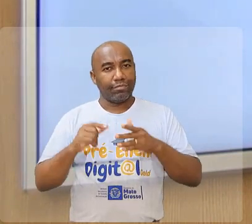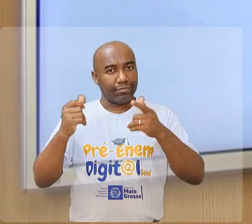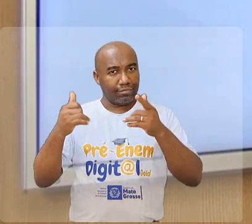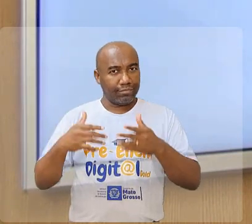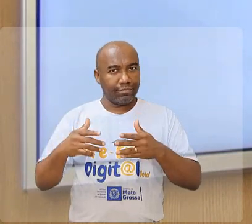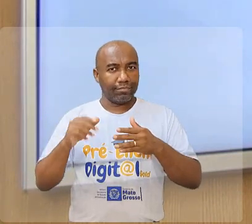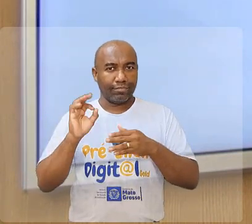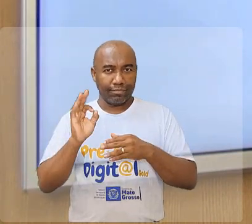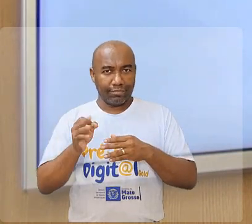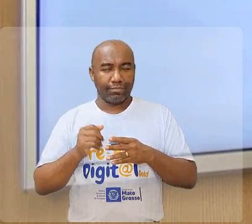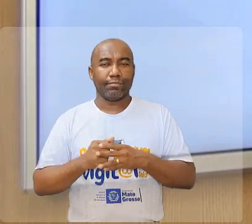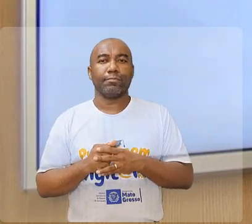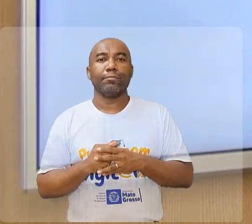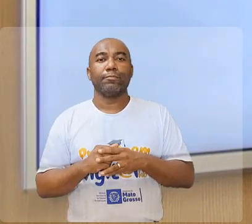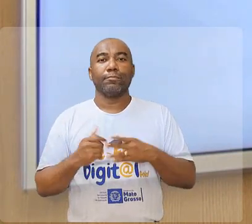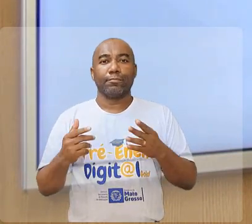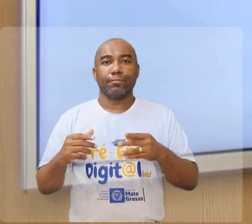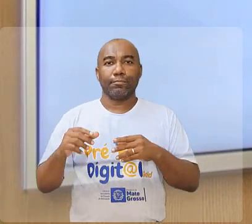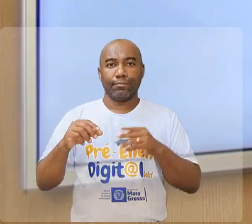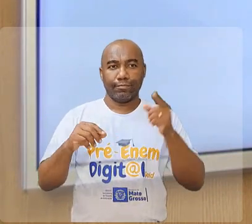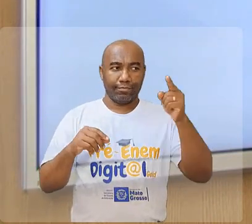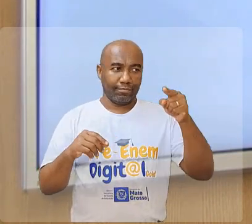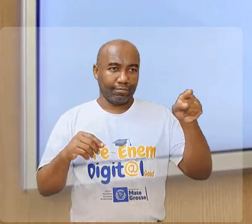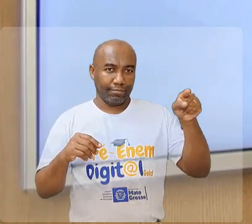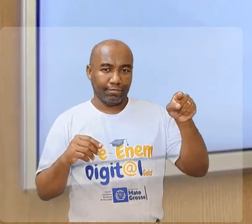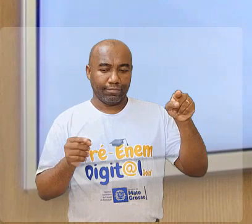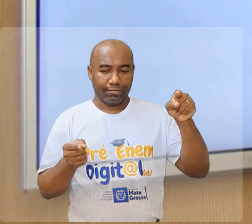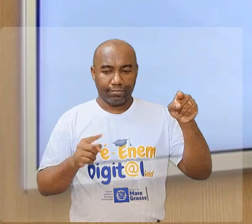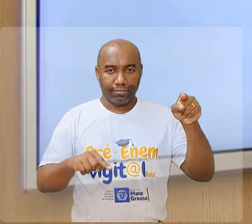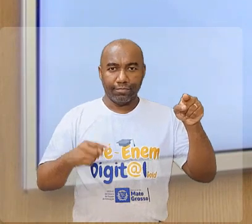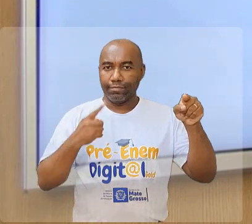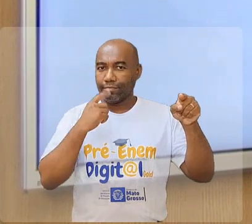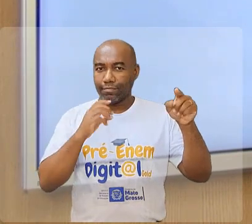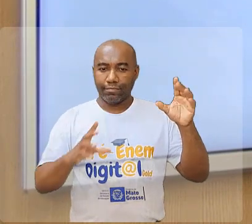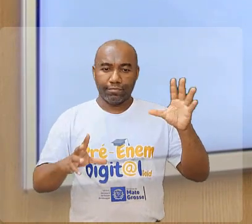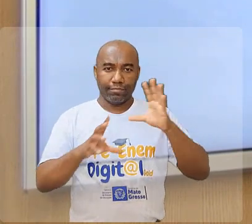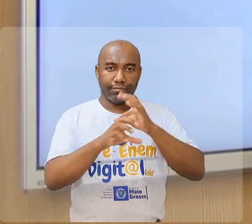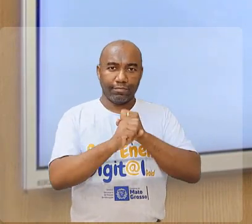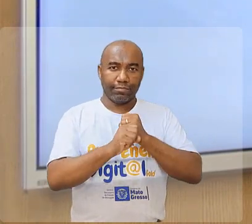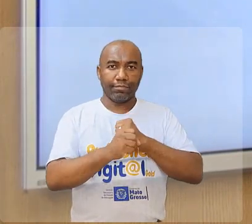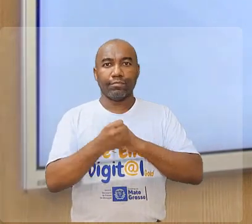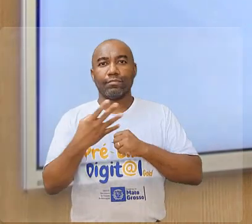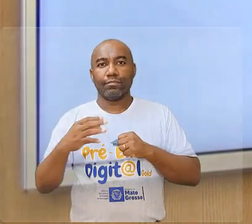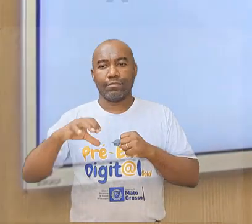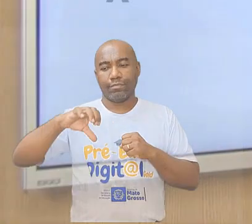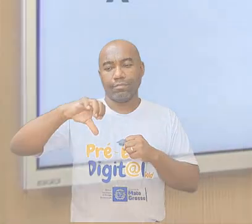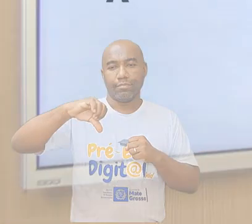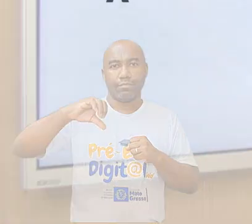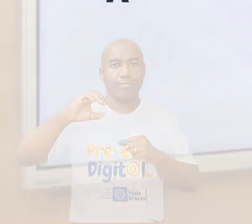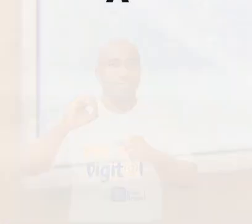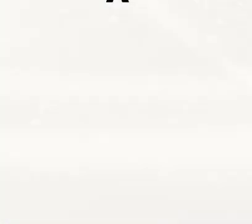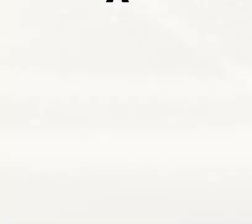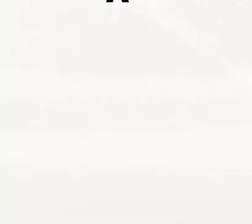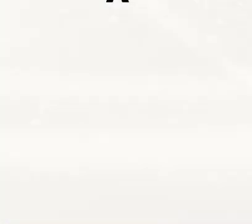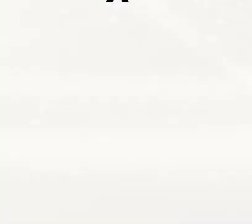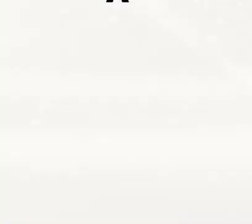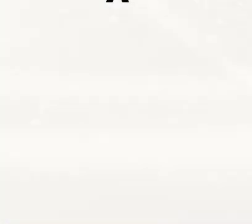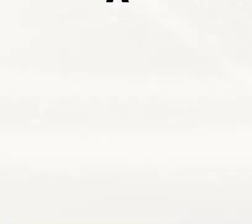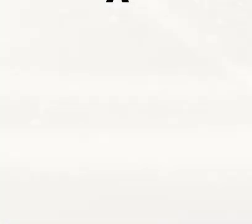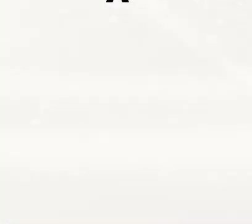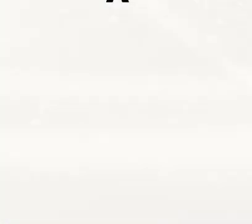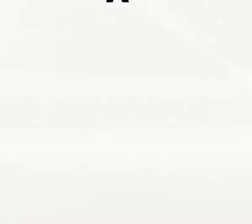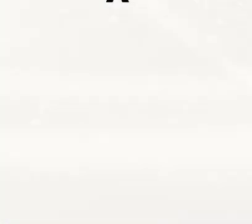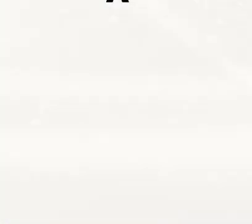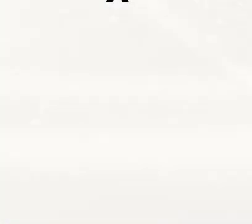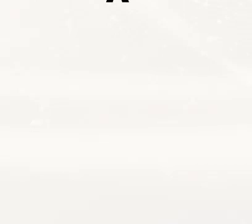gente vai usar ali na frente Beleza o ângulo roxo mais o ângulo vermelho medem 90 graus a soma dos dois medem